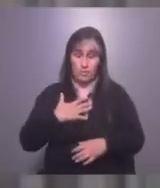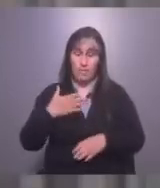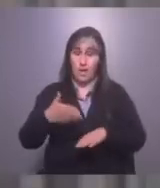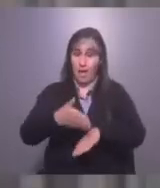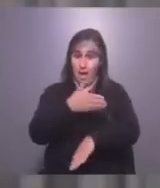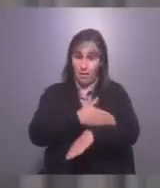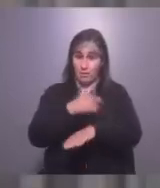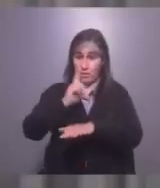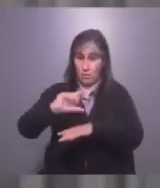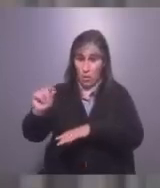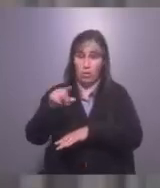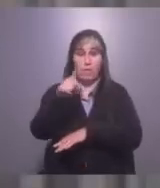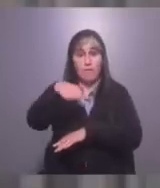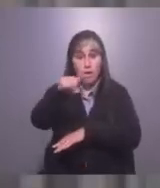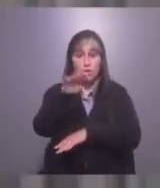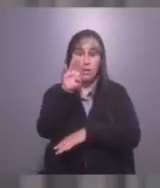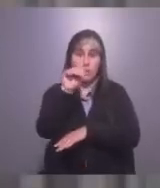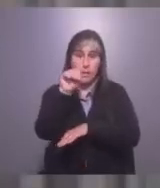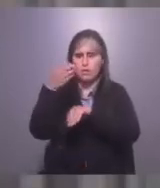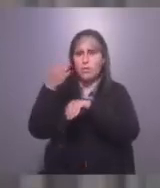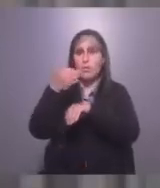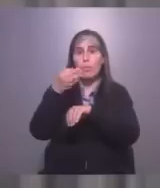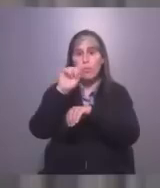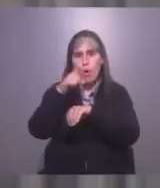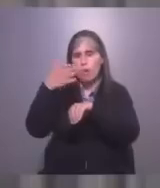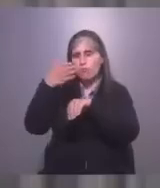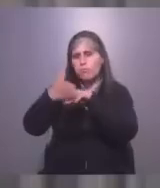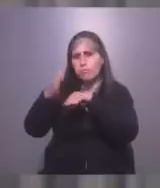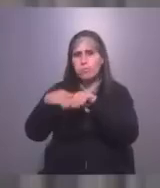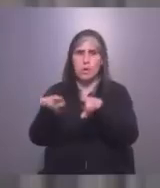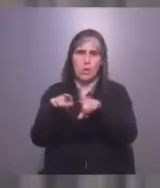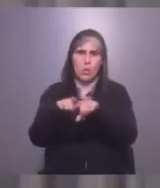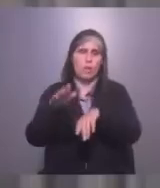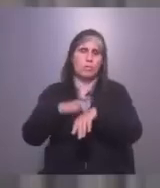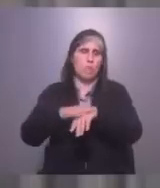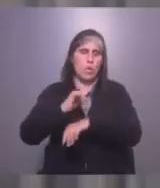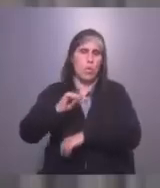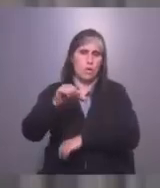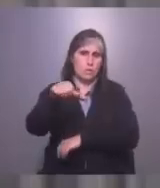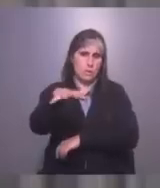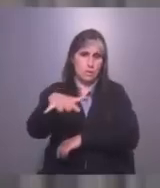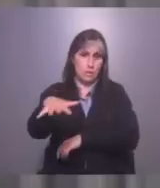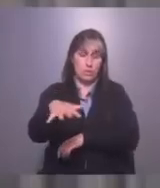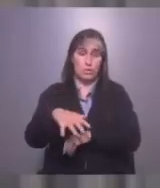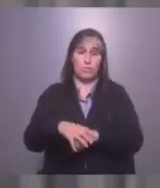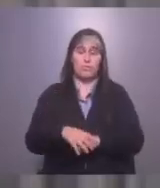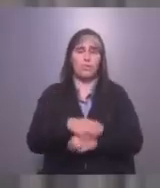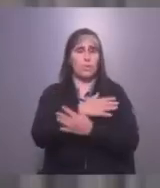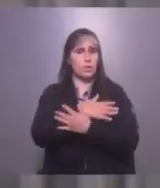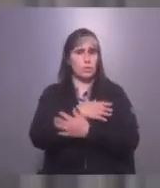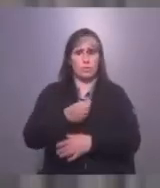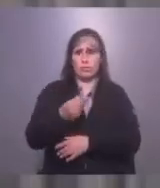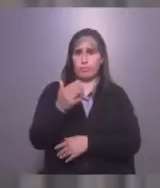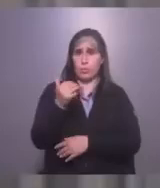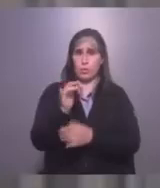pó dos vossos pés como testemunho contra eles. Os apóstolos partiram